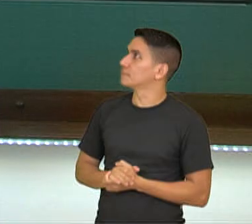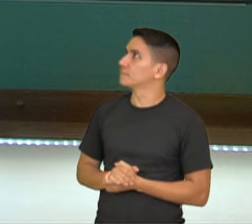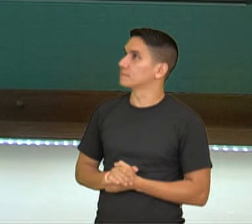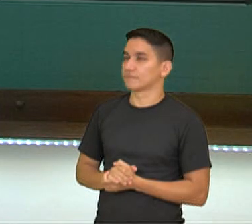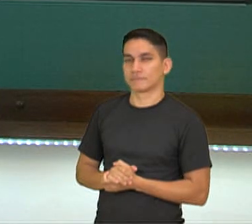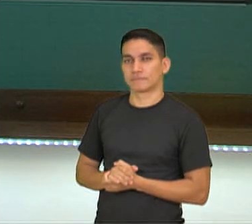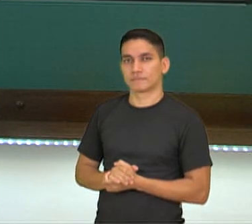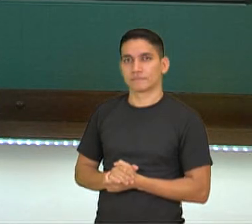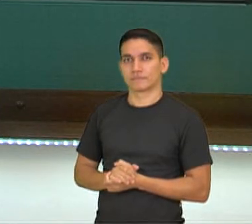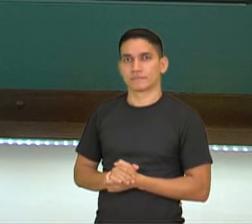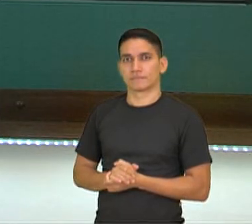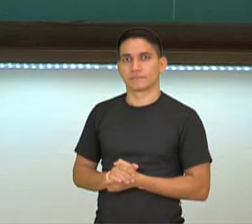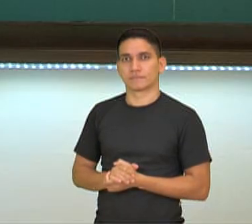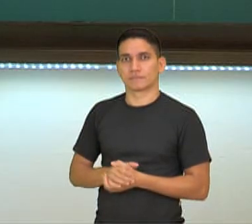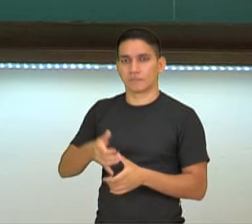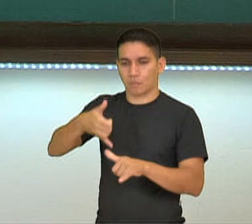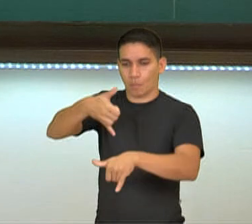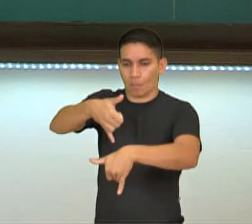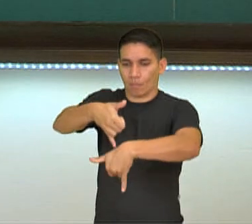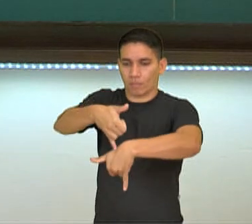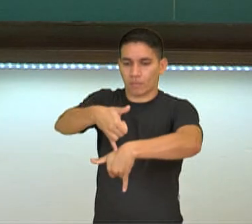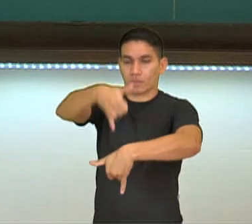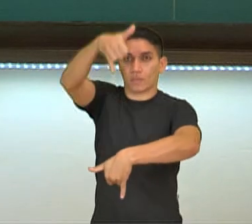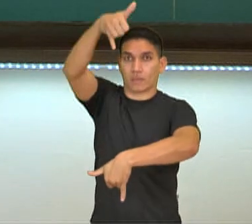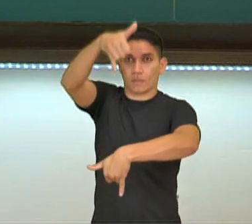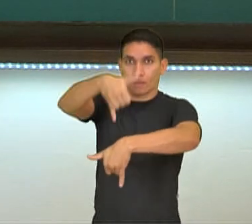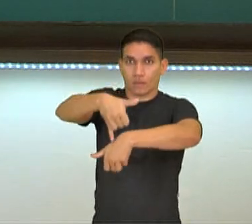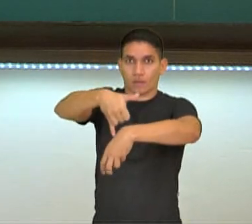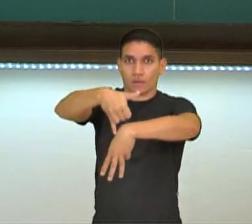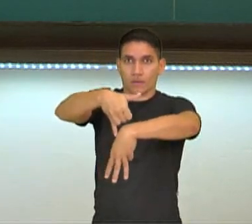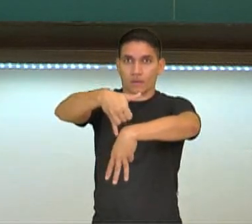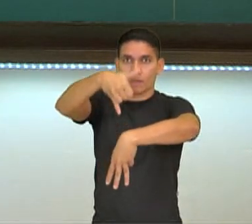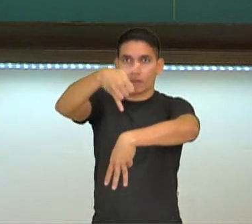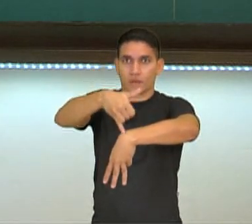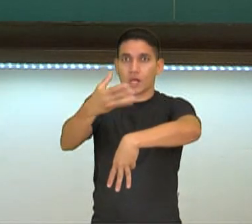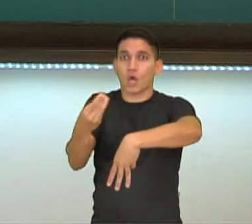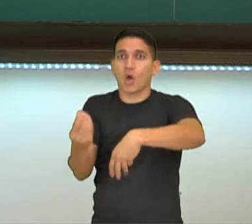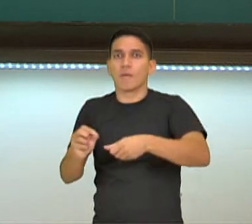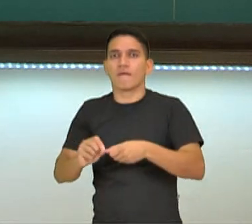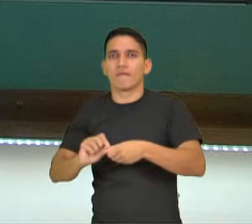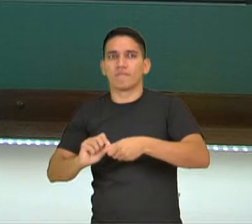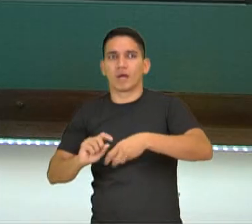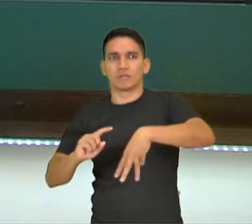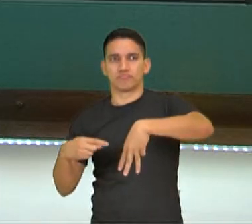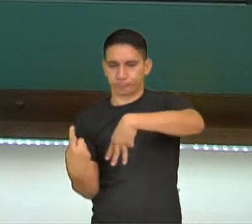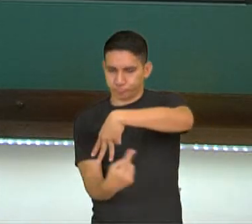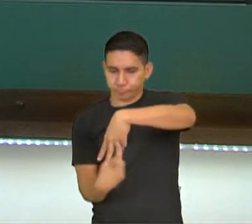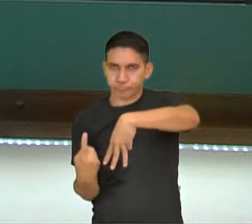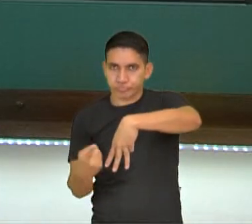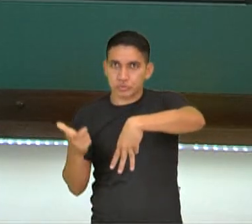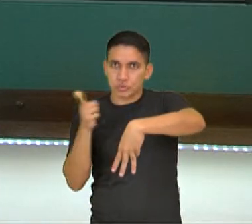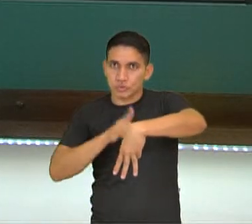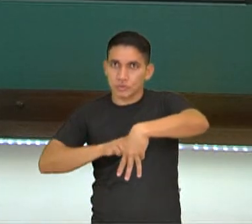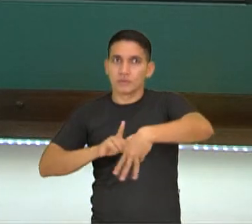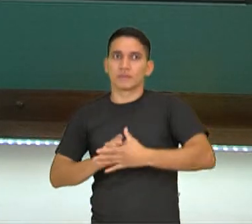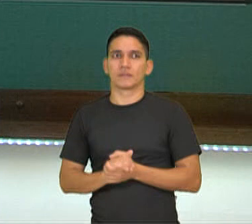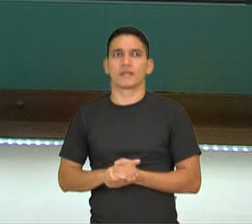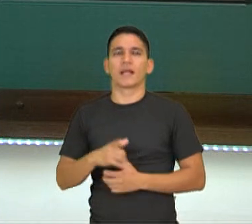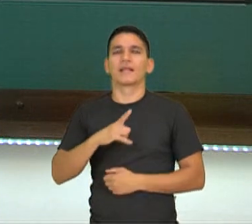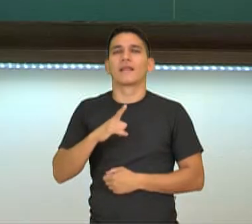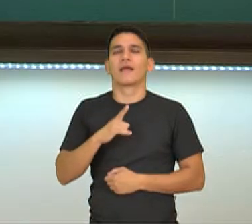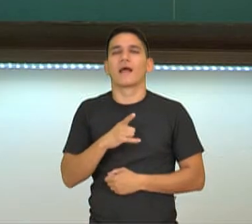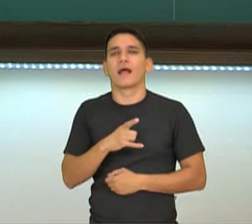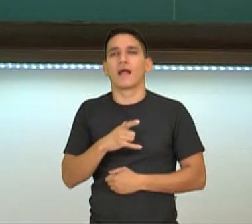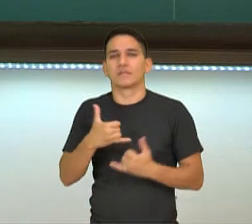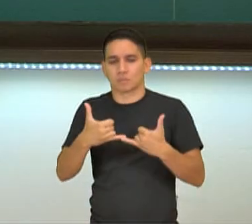no tensor, na verdade, um eixo em que as esferinhas podiam girar, ok? Um tensor aqui. Uma fibra